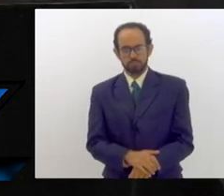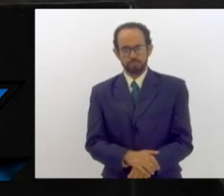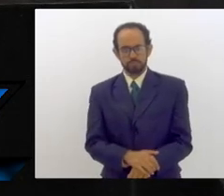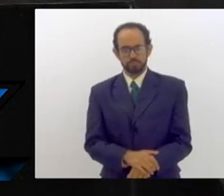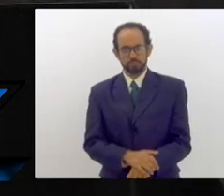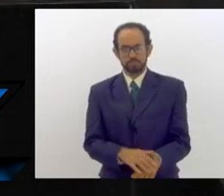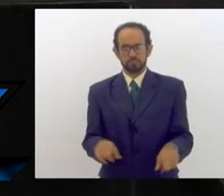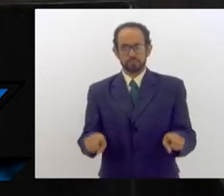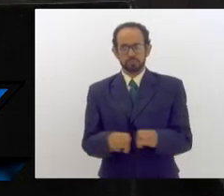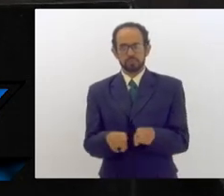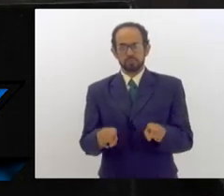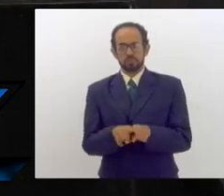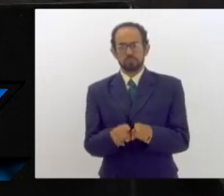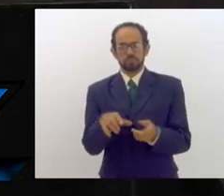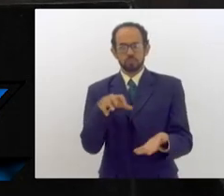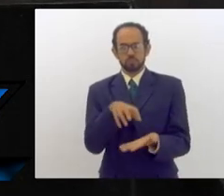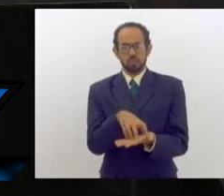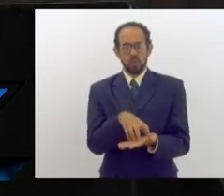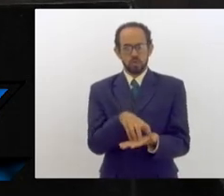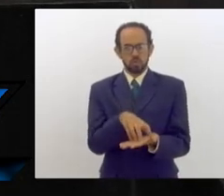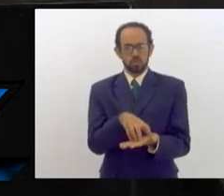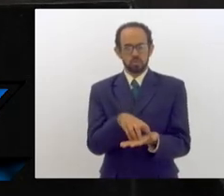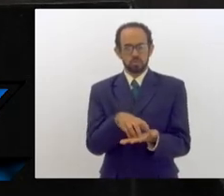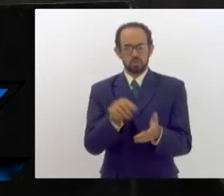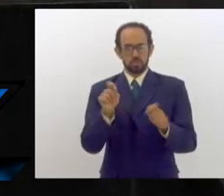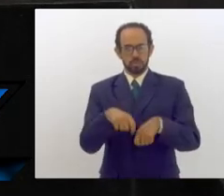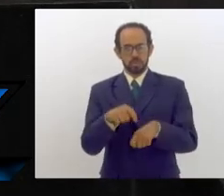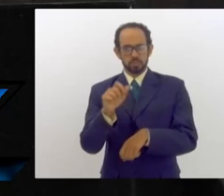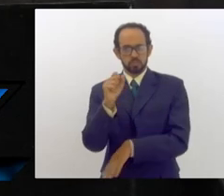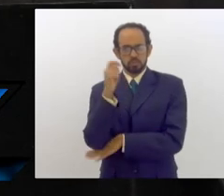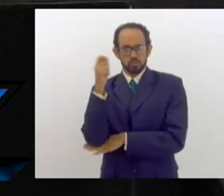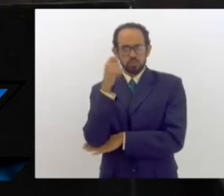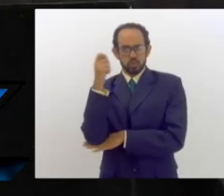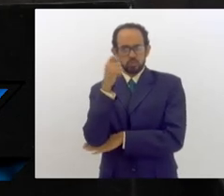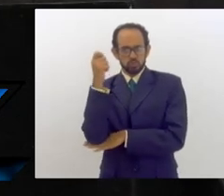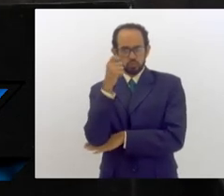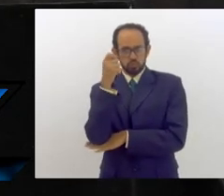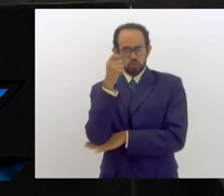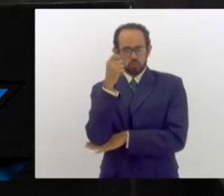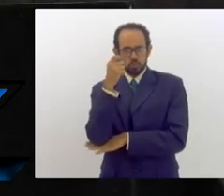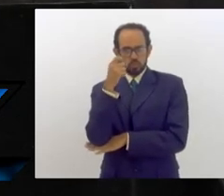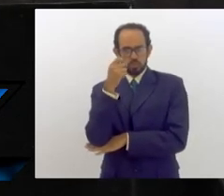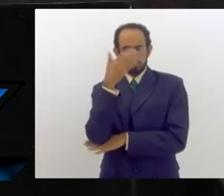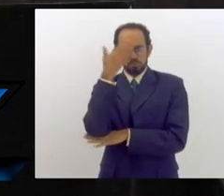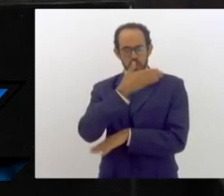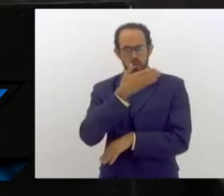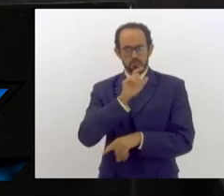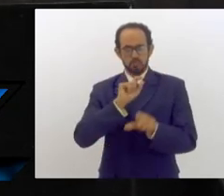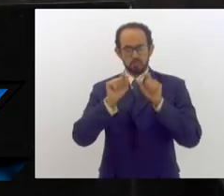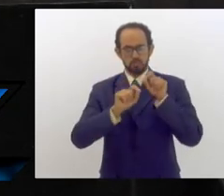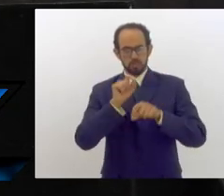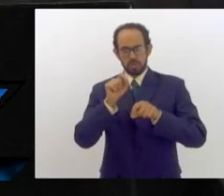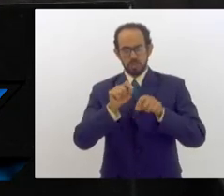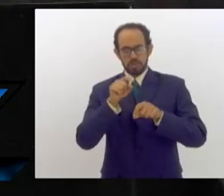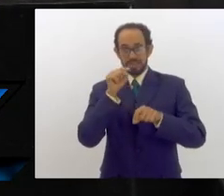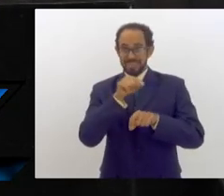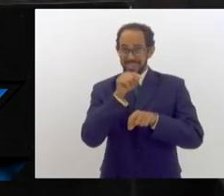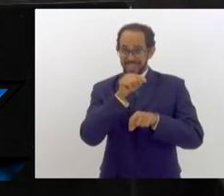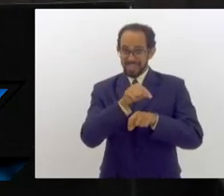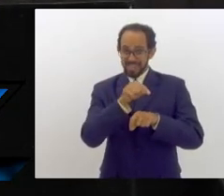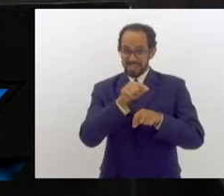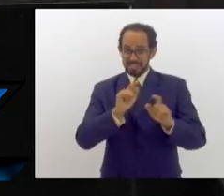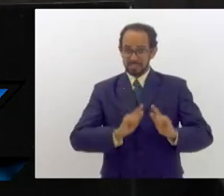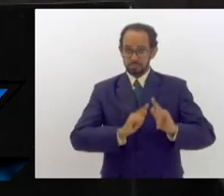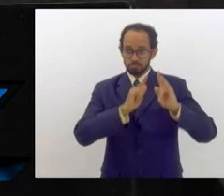e pelos órgãos competentes do Rio Grande do Sul mostram que esse alojamento